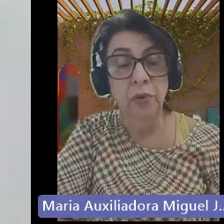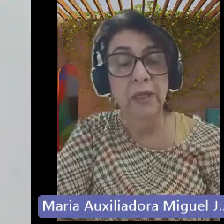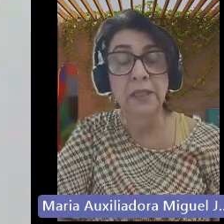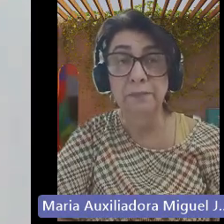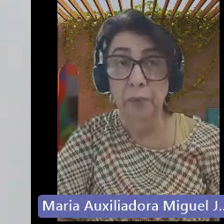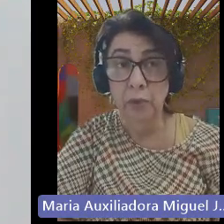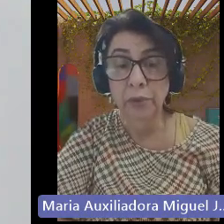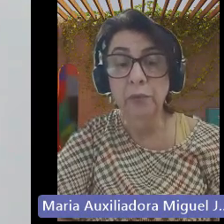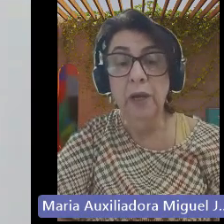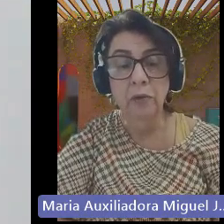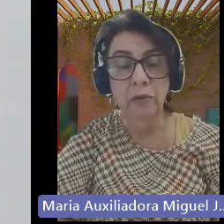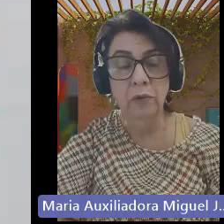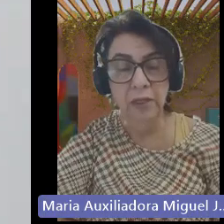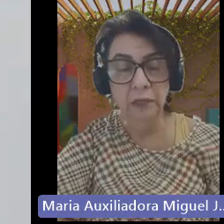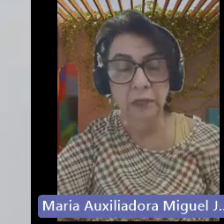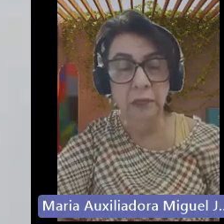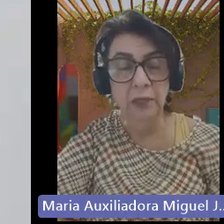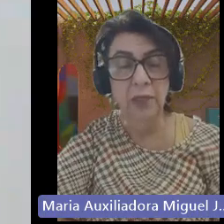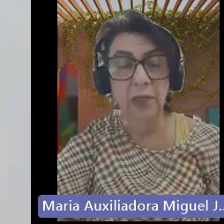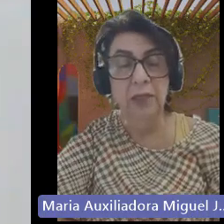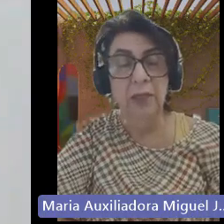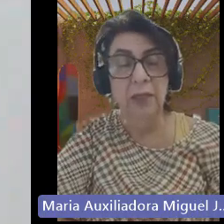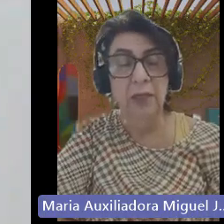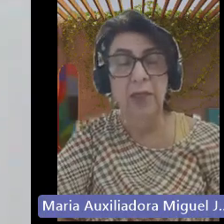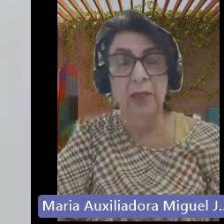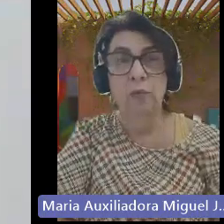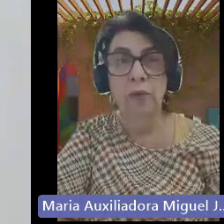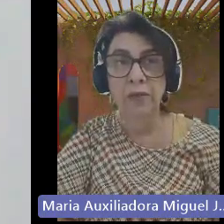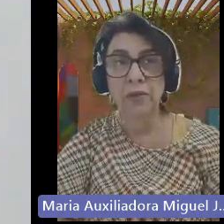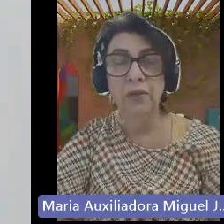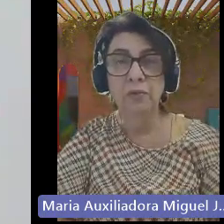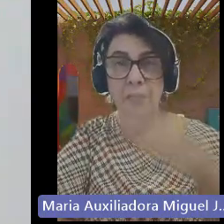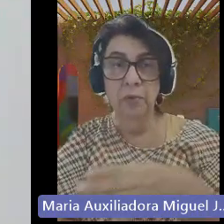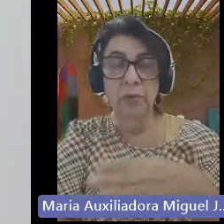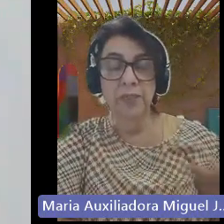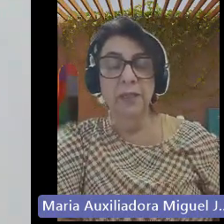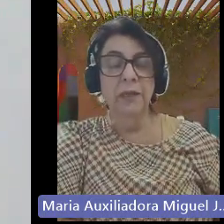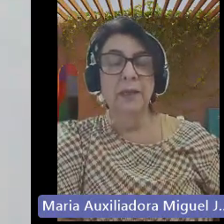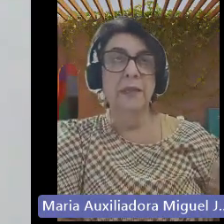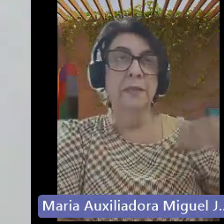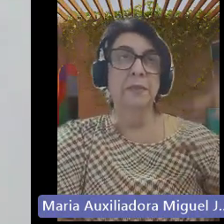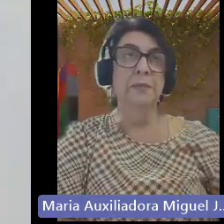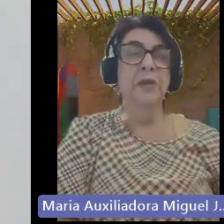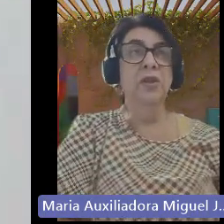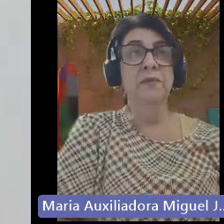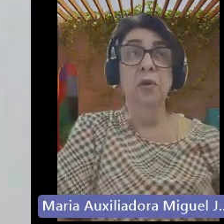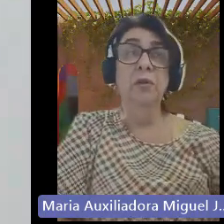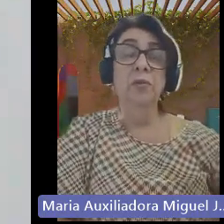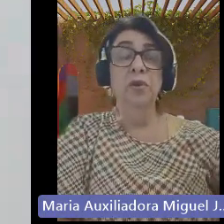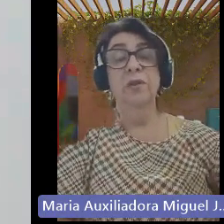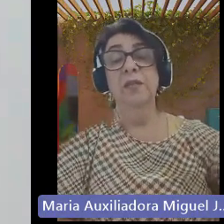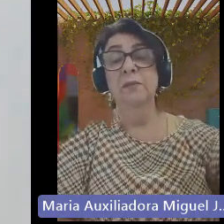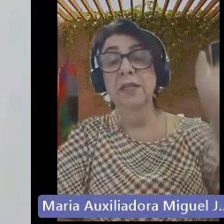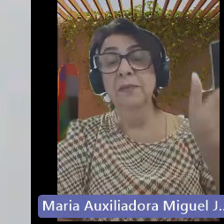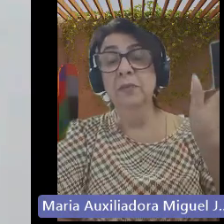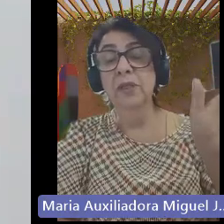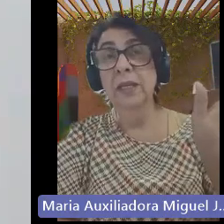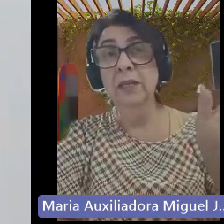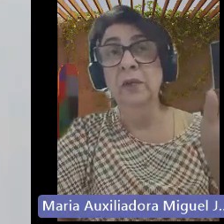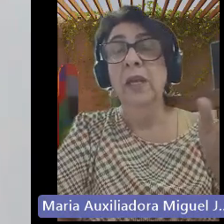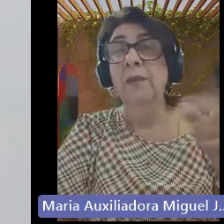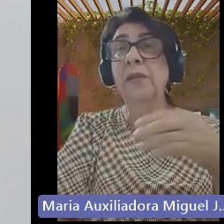curso, exponho ao colegiado do curso o antes e o depois, né? Assim, as perspectivas. Olha, hoje nós temos